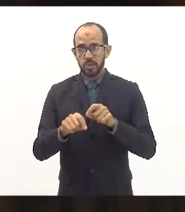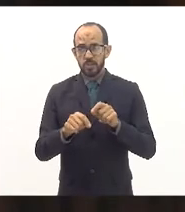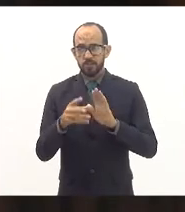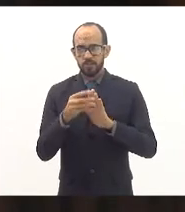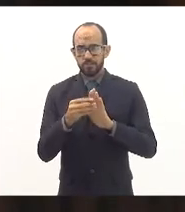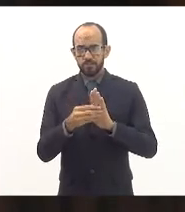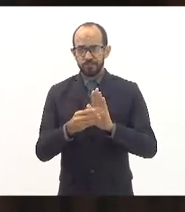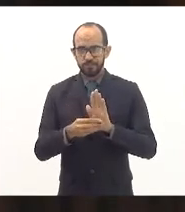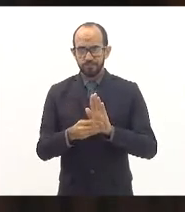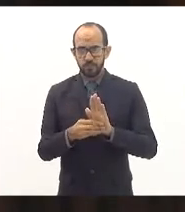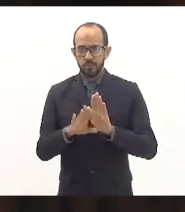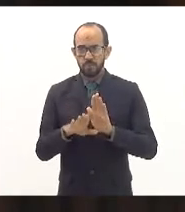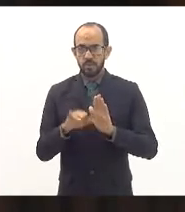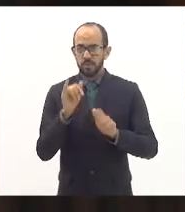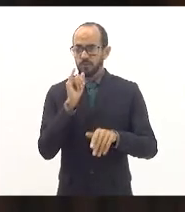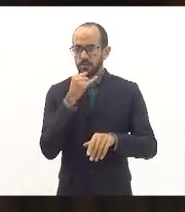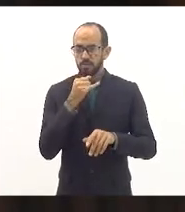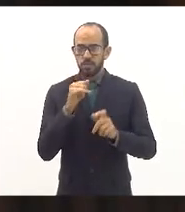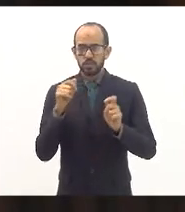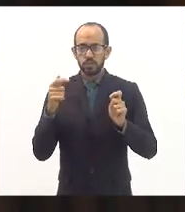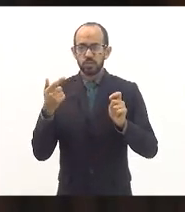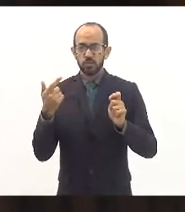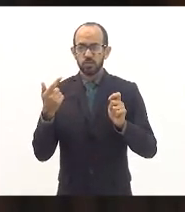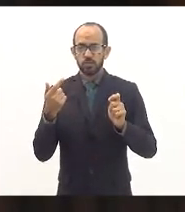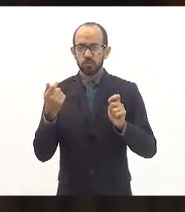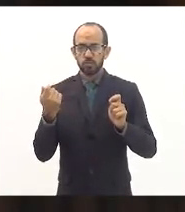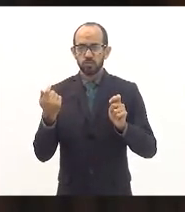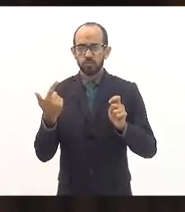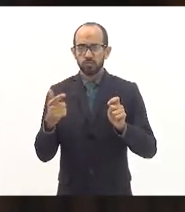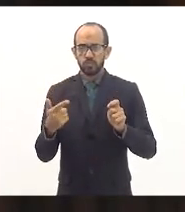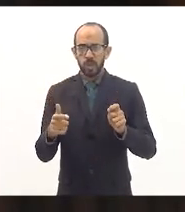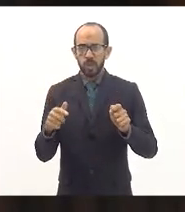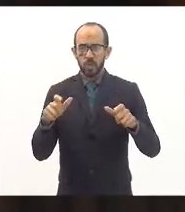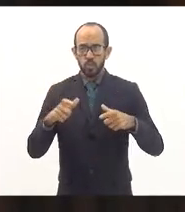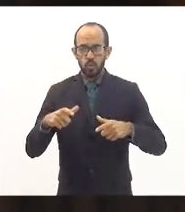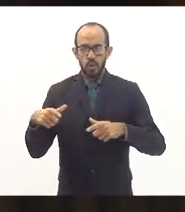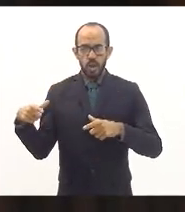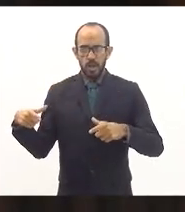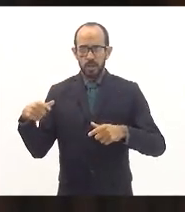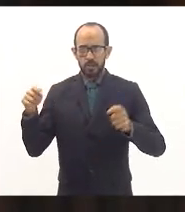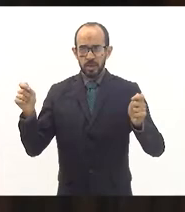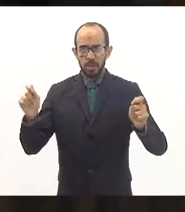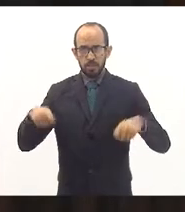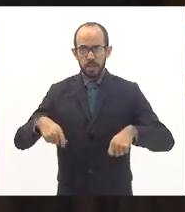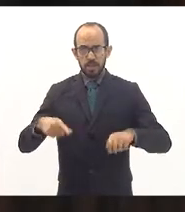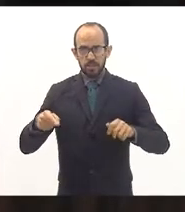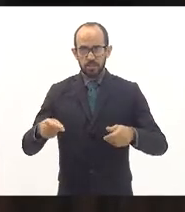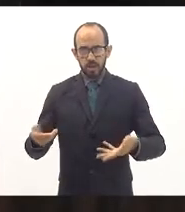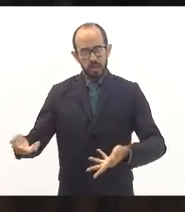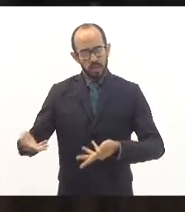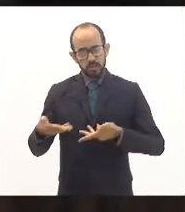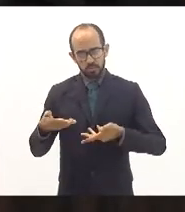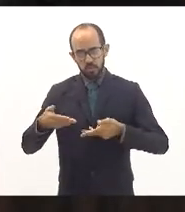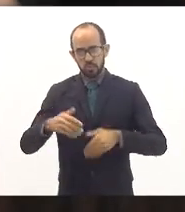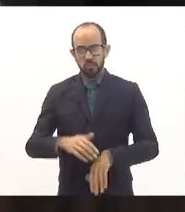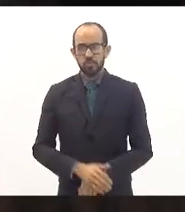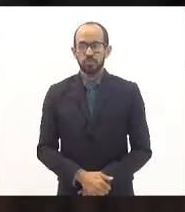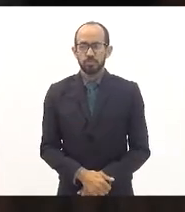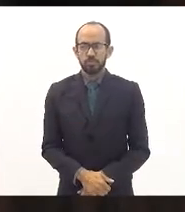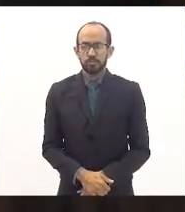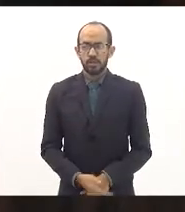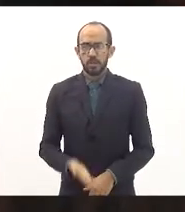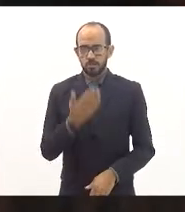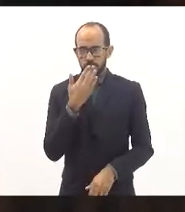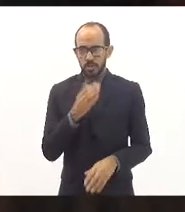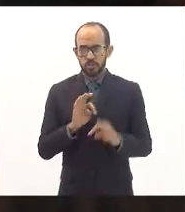registrar, mas infelizmente a gente não tem lugares suficientes para isso, né? Então, peço a